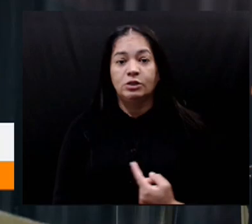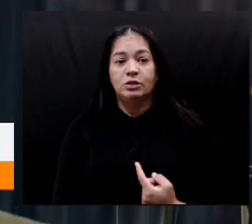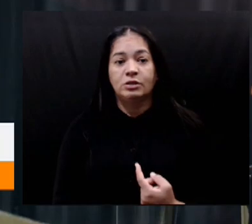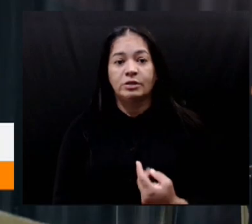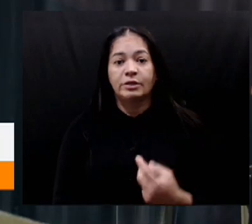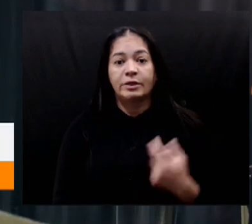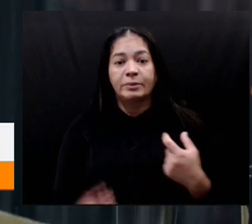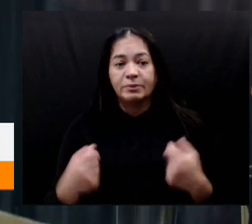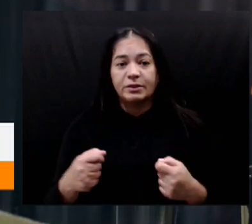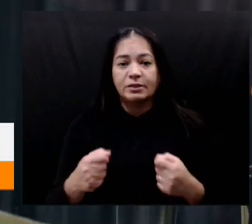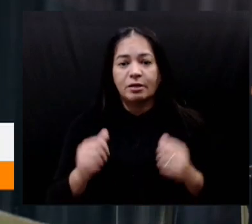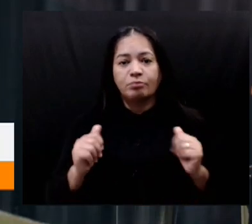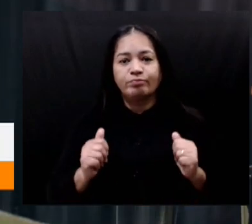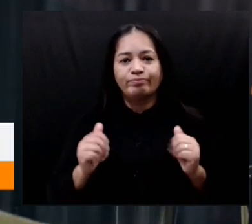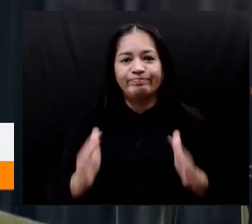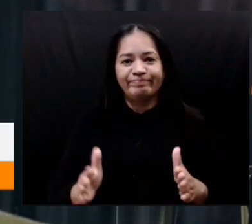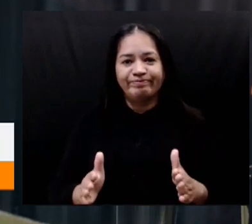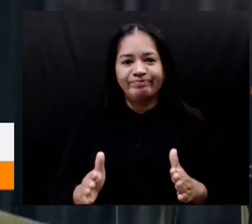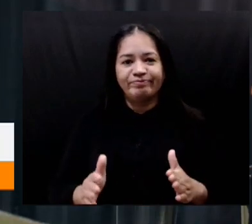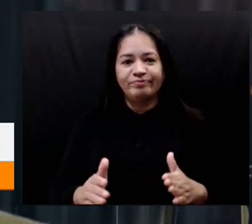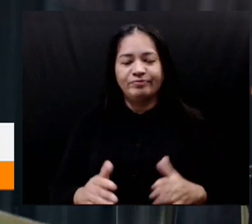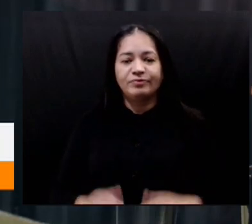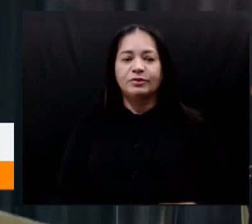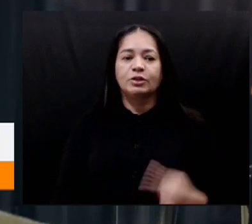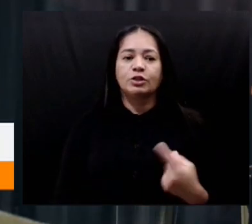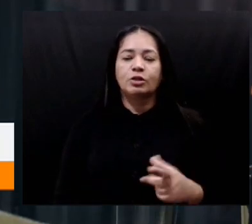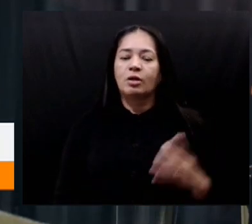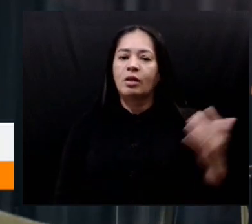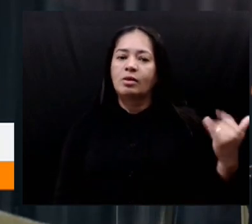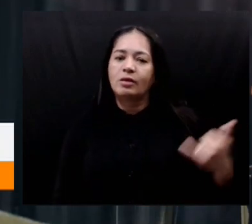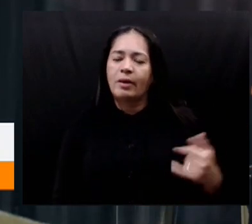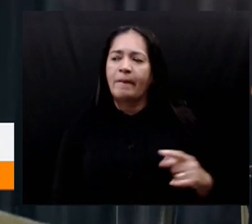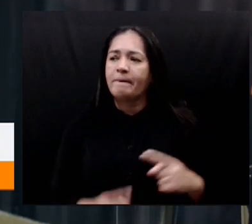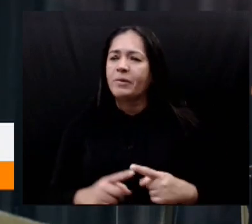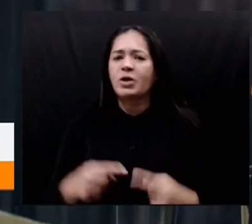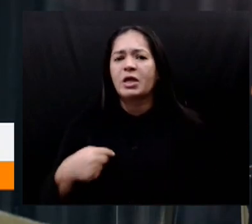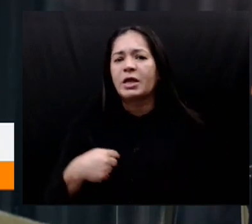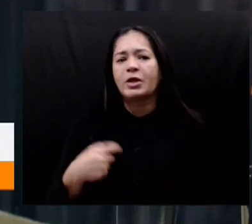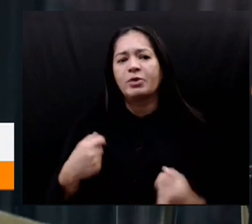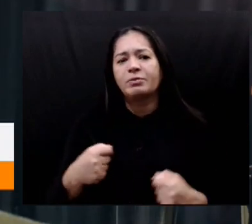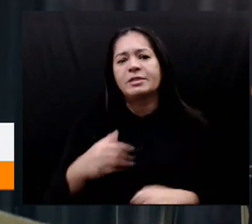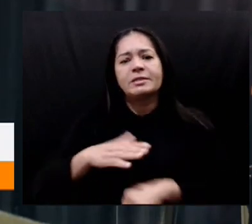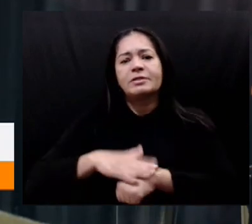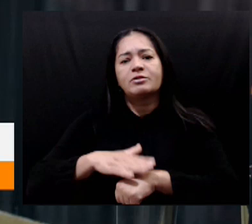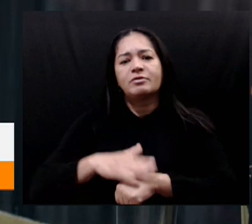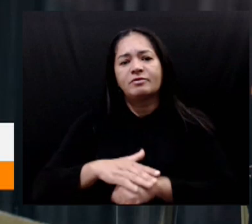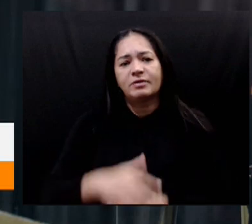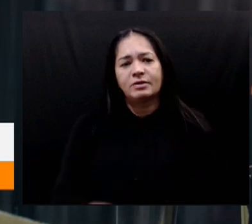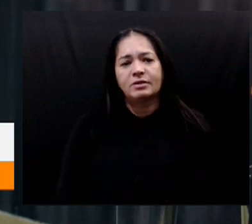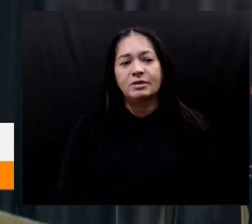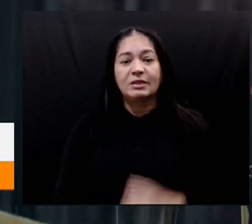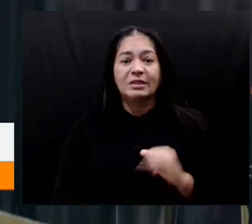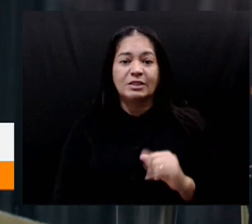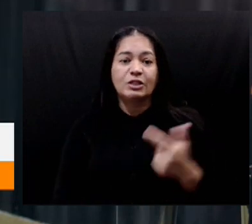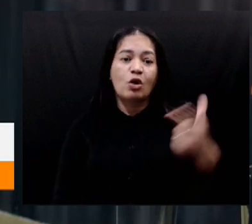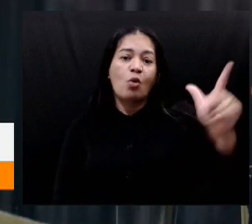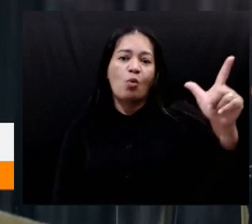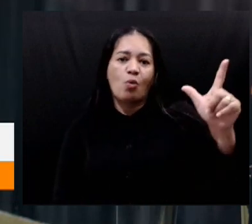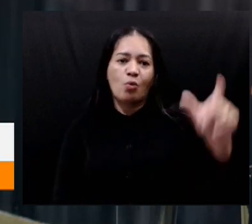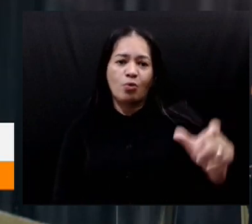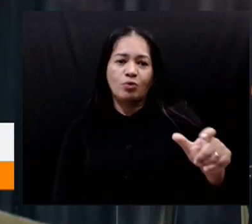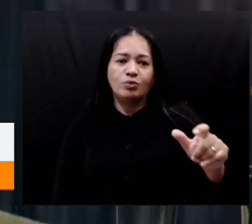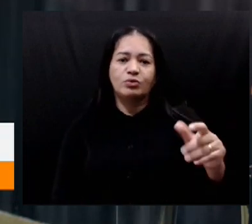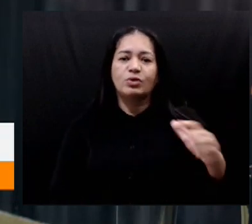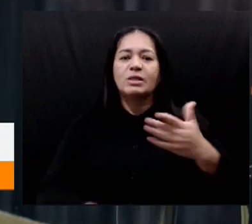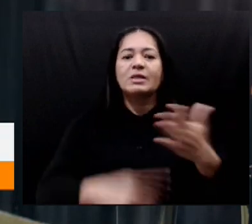passo. Né, então a gente escuta: "Mas por que eu tenho que fazer, se é o outro que está fazendo errado?".